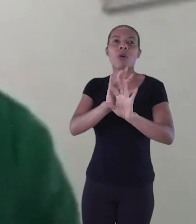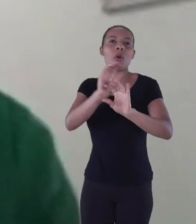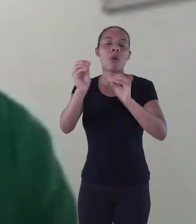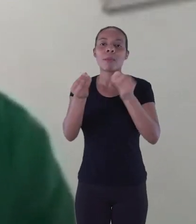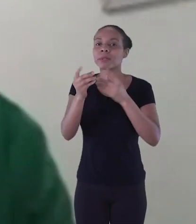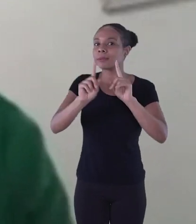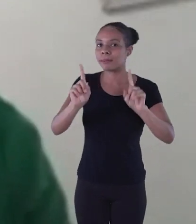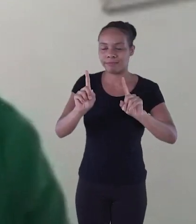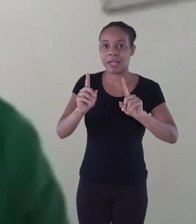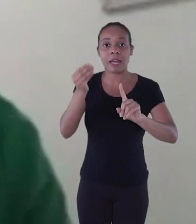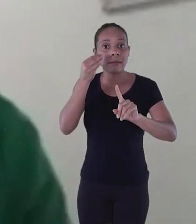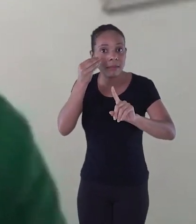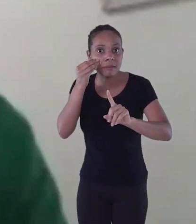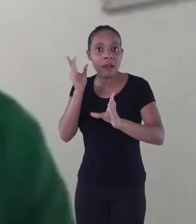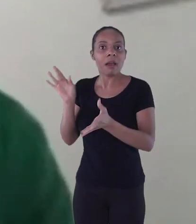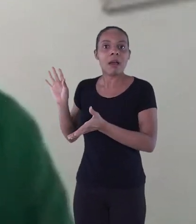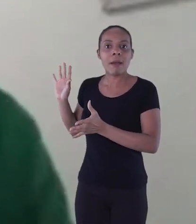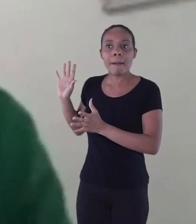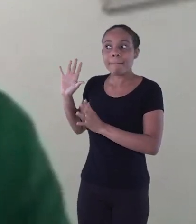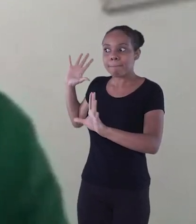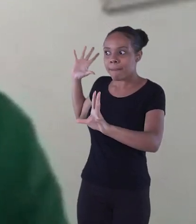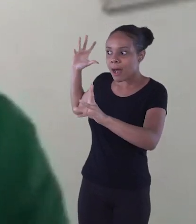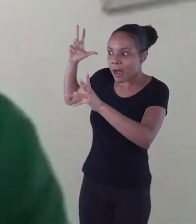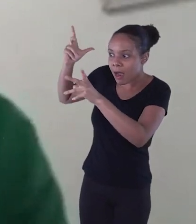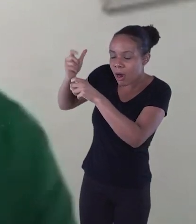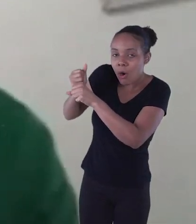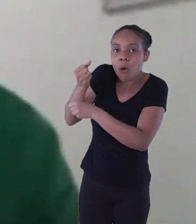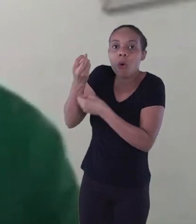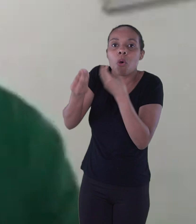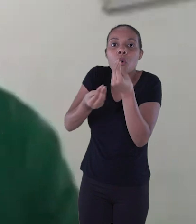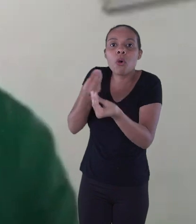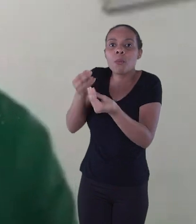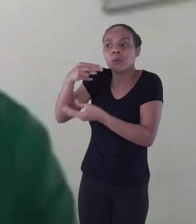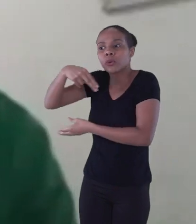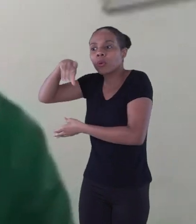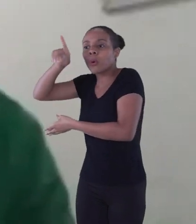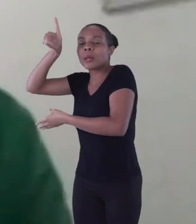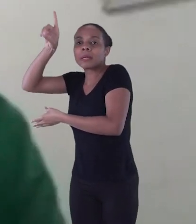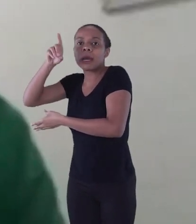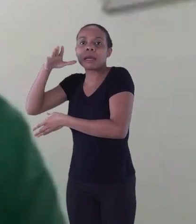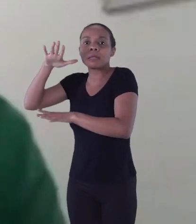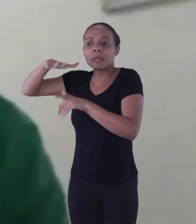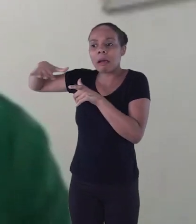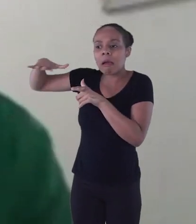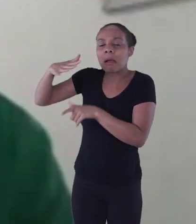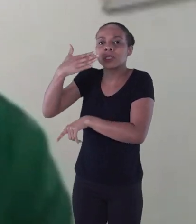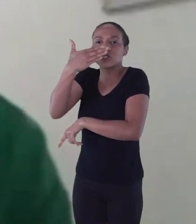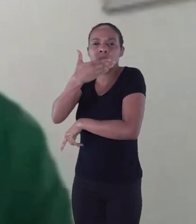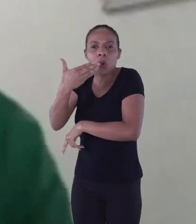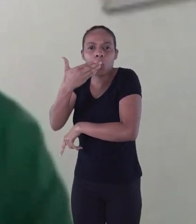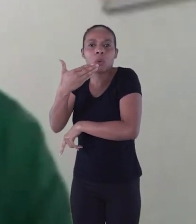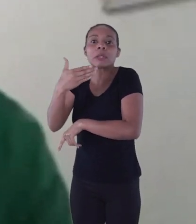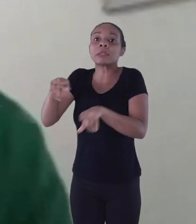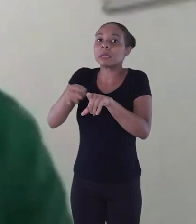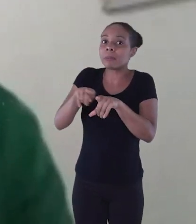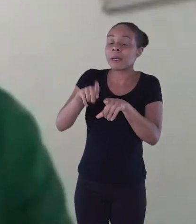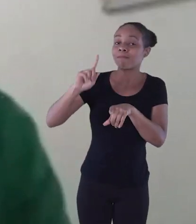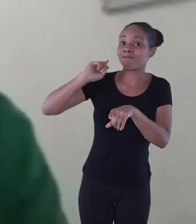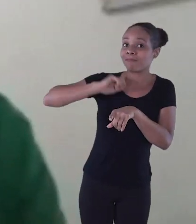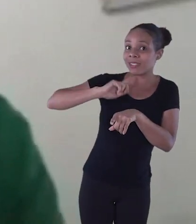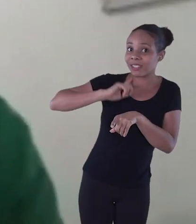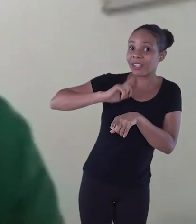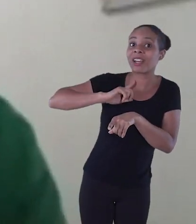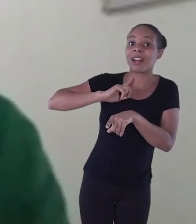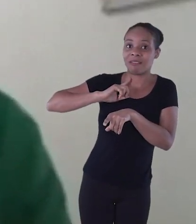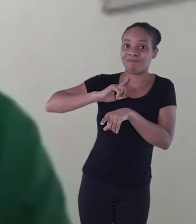era Pernambuco e Bahia, né? E a gente sabe que o Nordeste não é só Pernambuco e Bahia, a mineração era Minas Gerais, mas